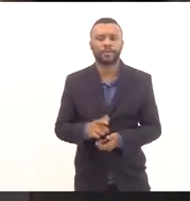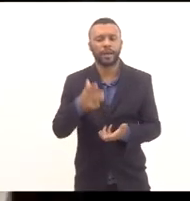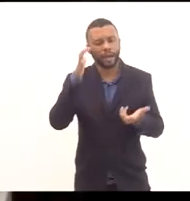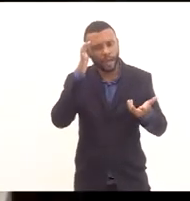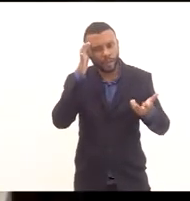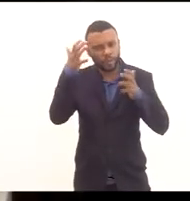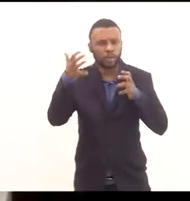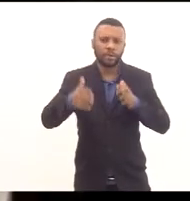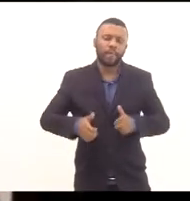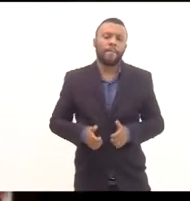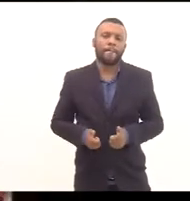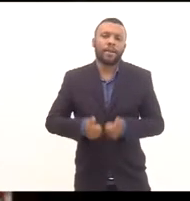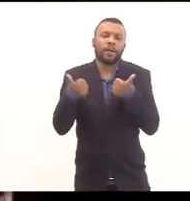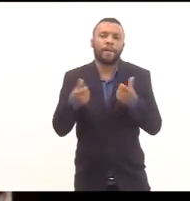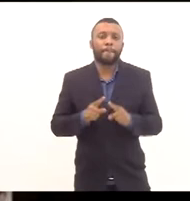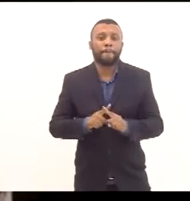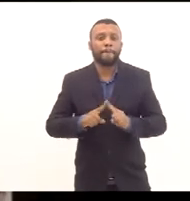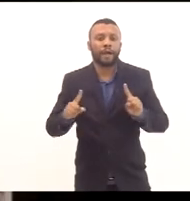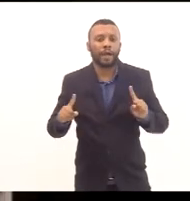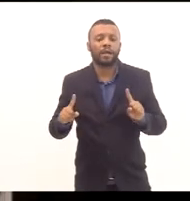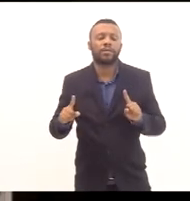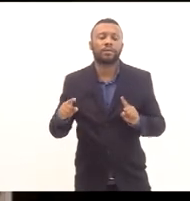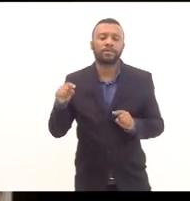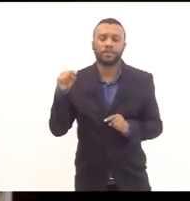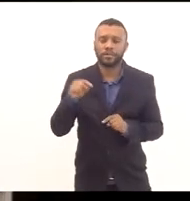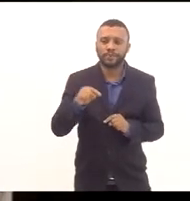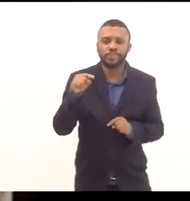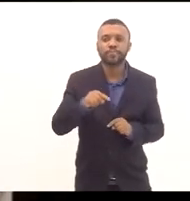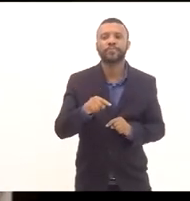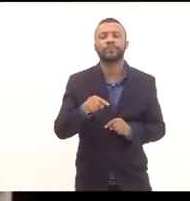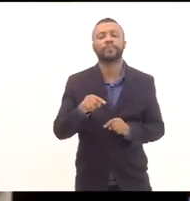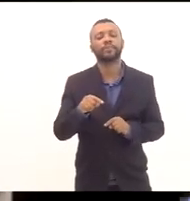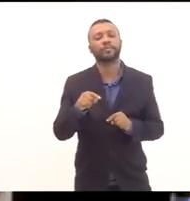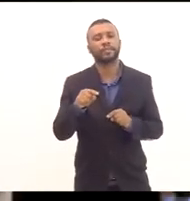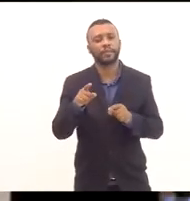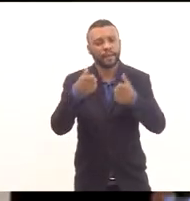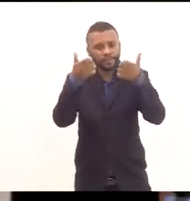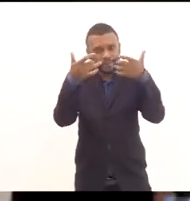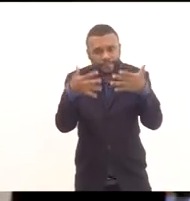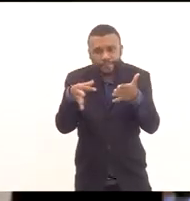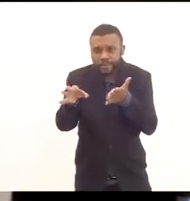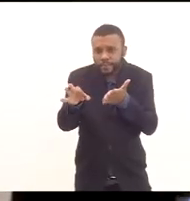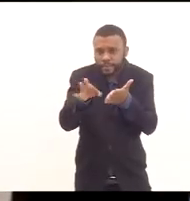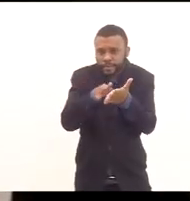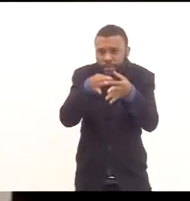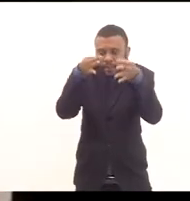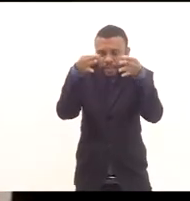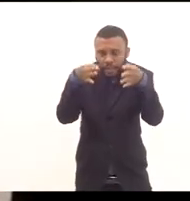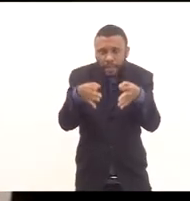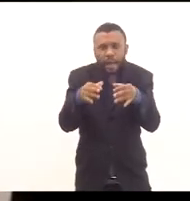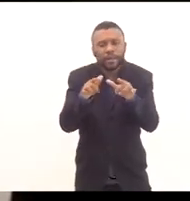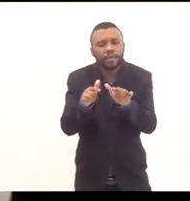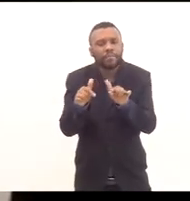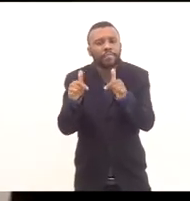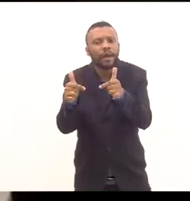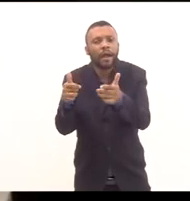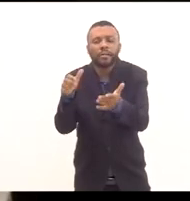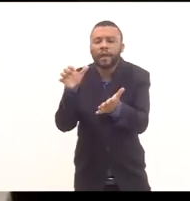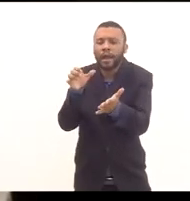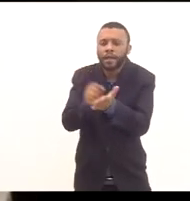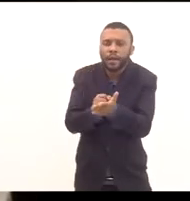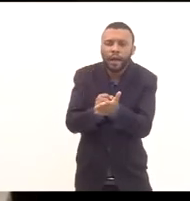solução mas até isso está devidamente assinado e efeito é